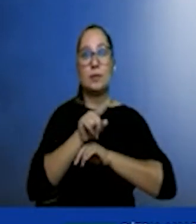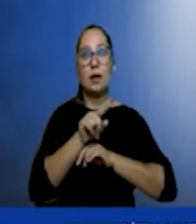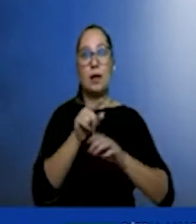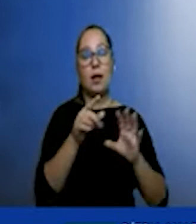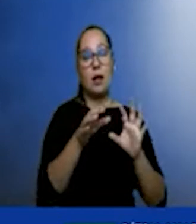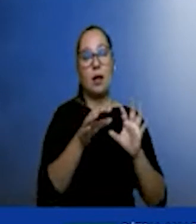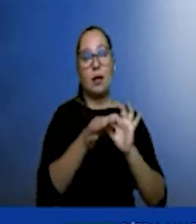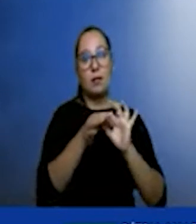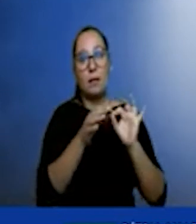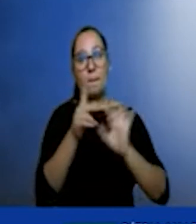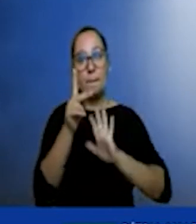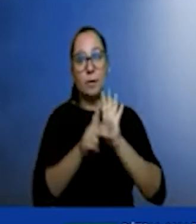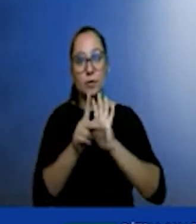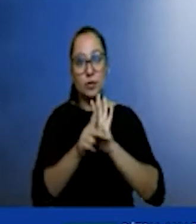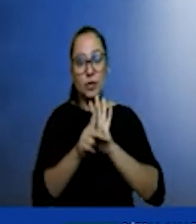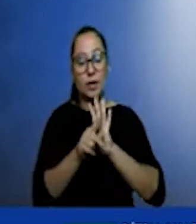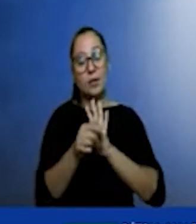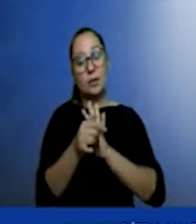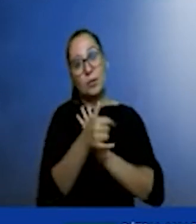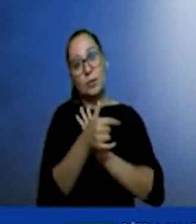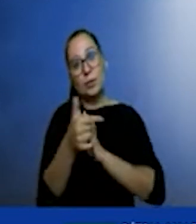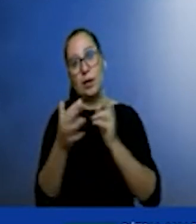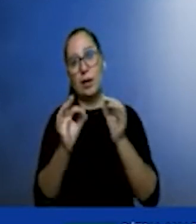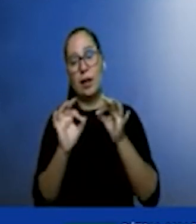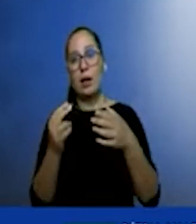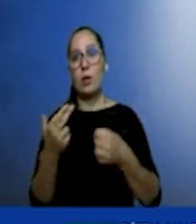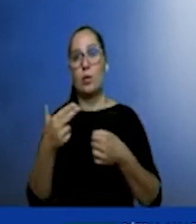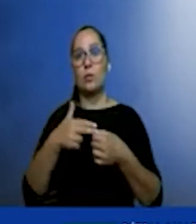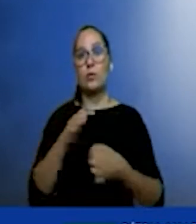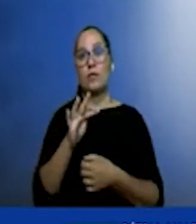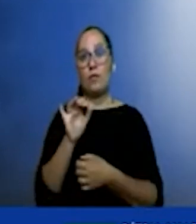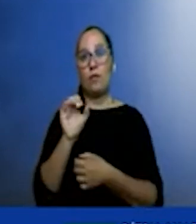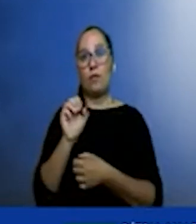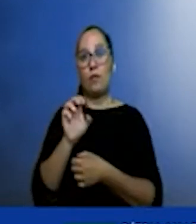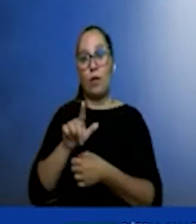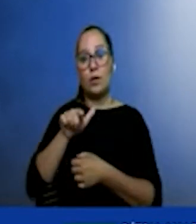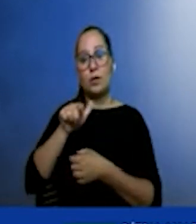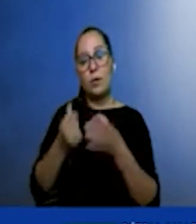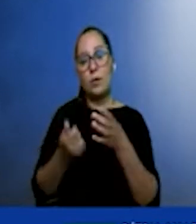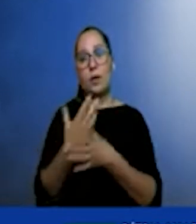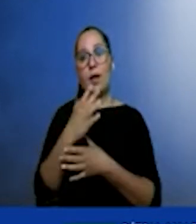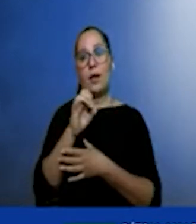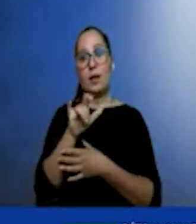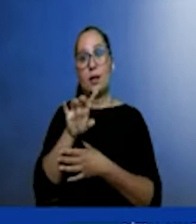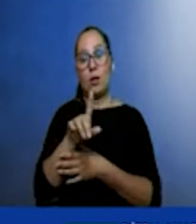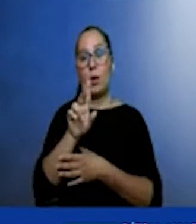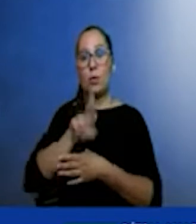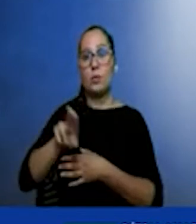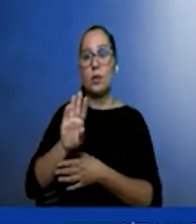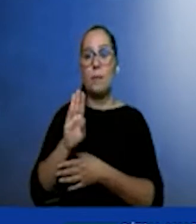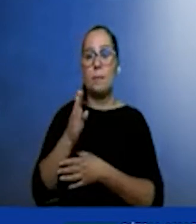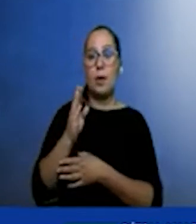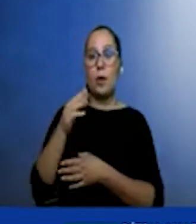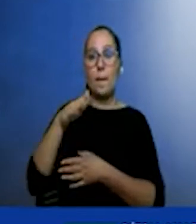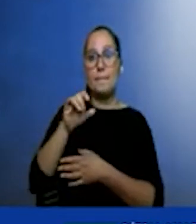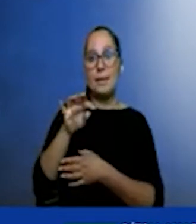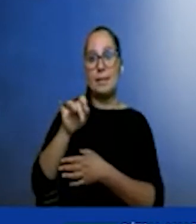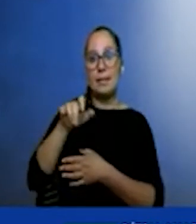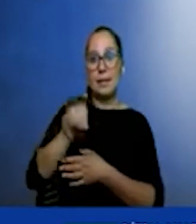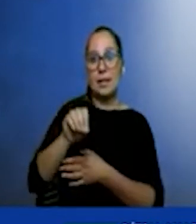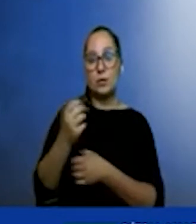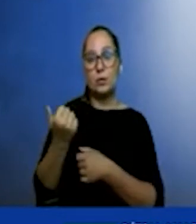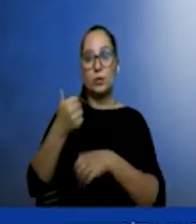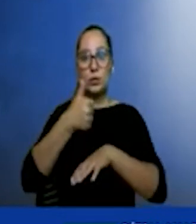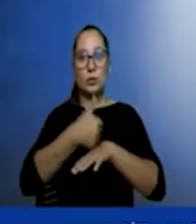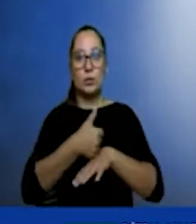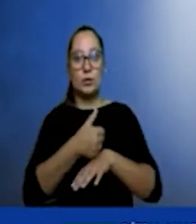nenhum combustível fóssil na produção do etanol. Utilizarmos biometano ao invés de diesel para